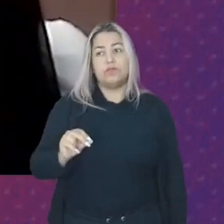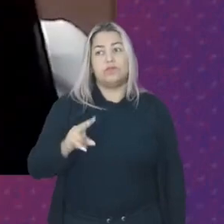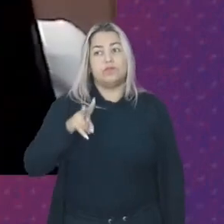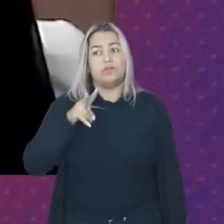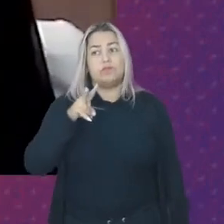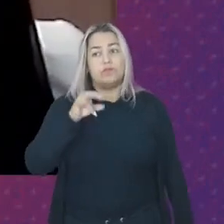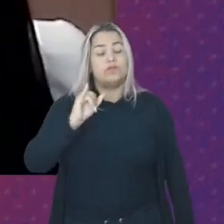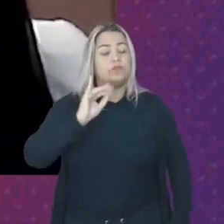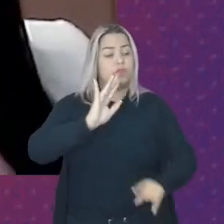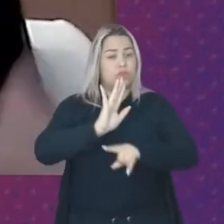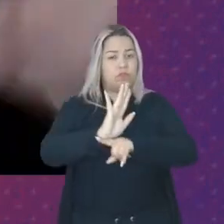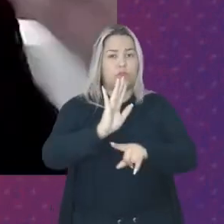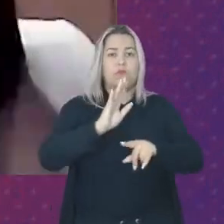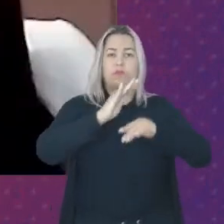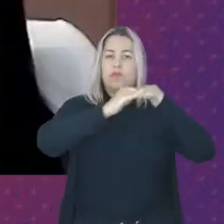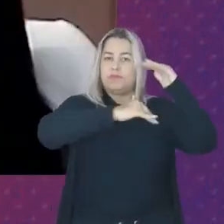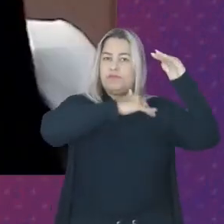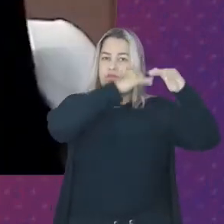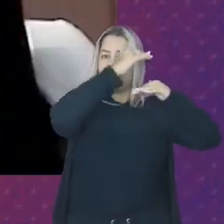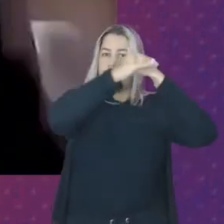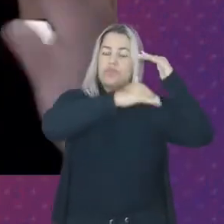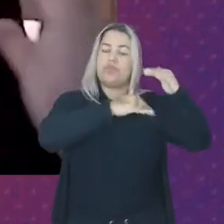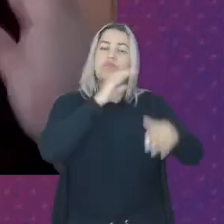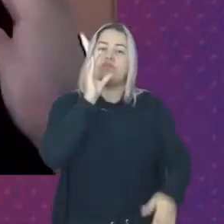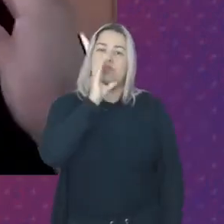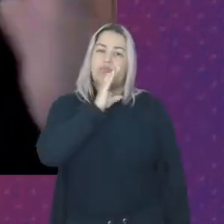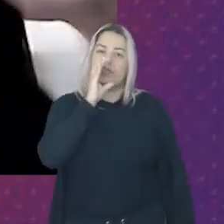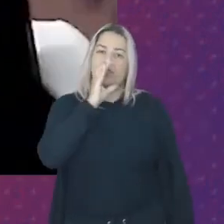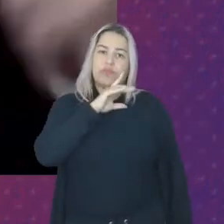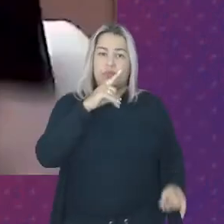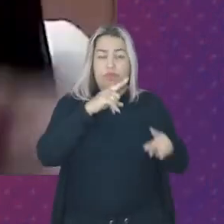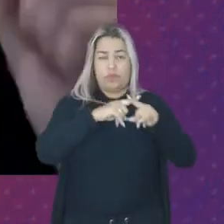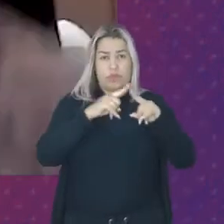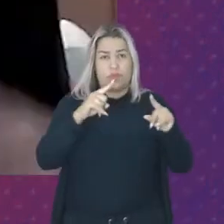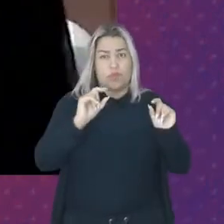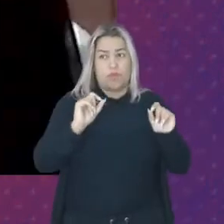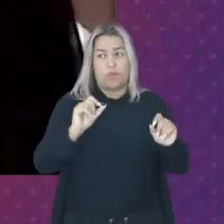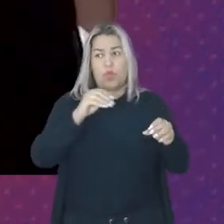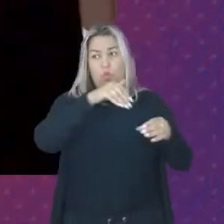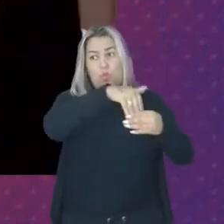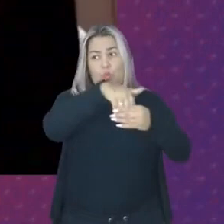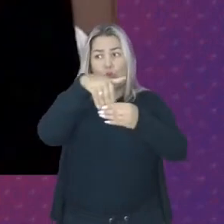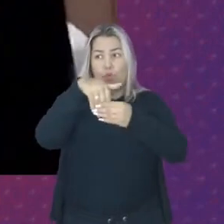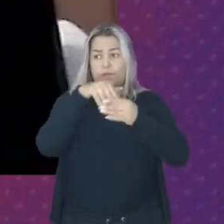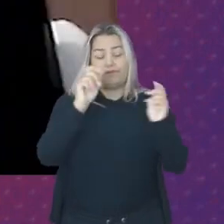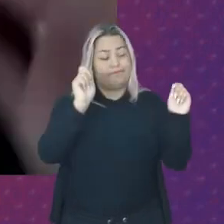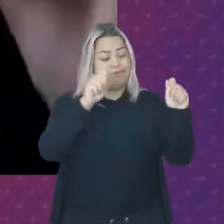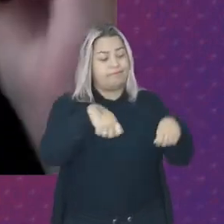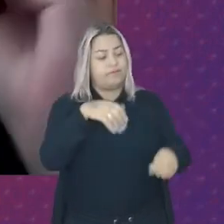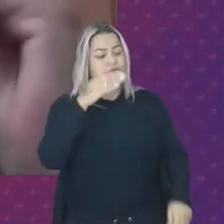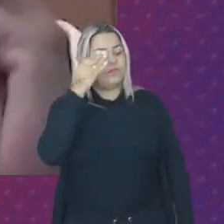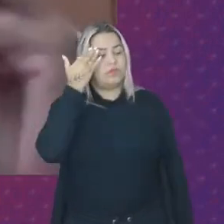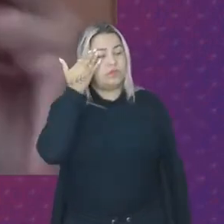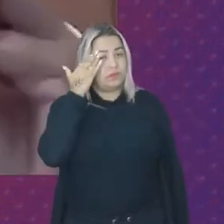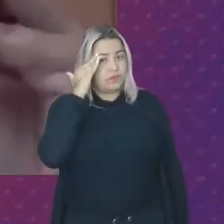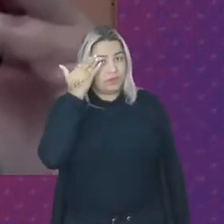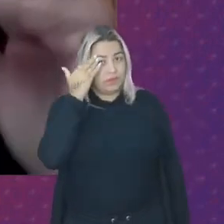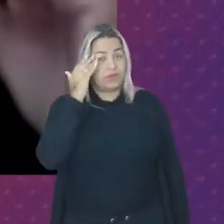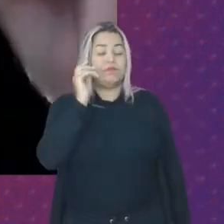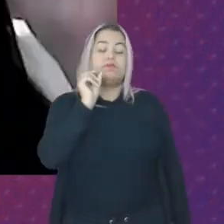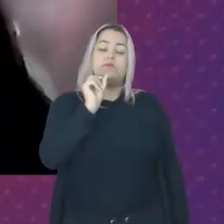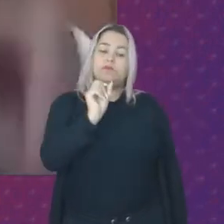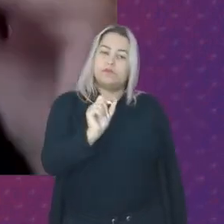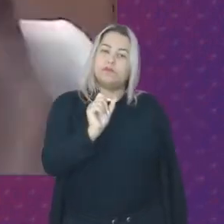vai te ajudar a crescer mais rápido, mas porque o eleitor precisa entender que